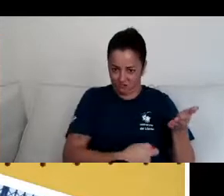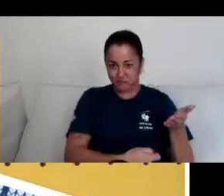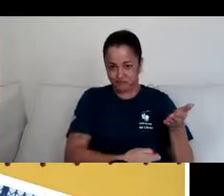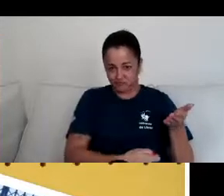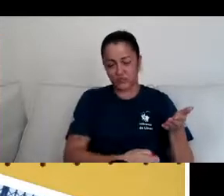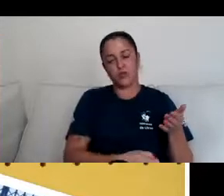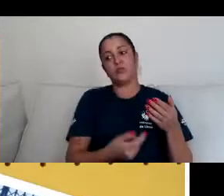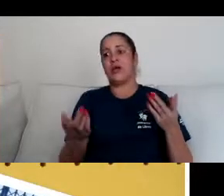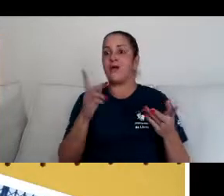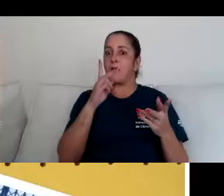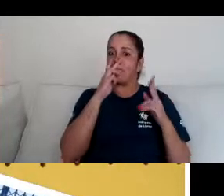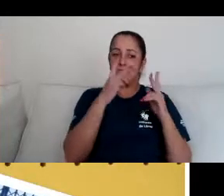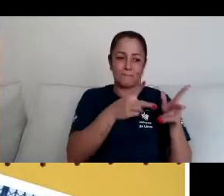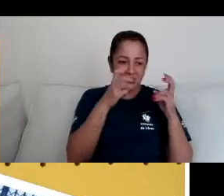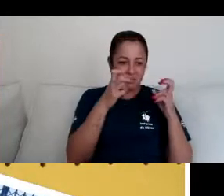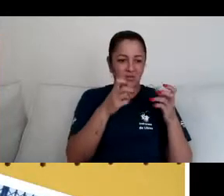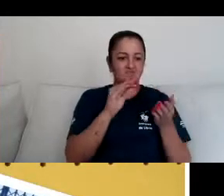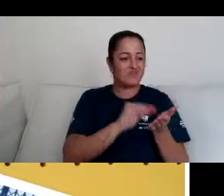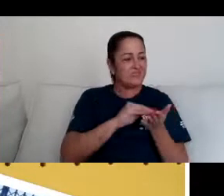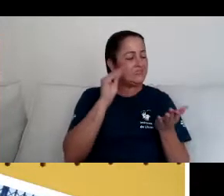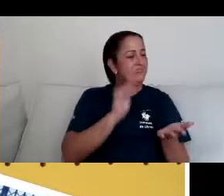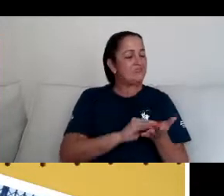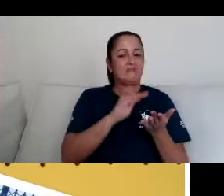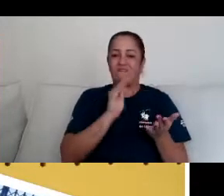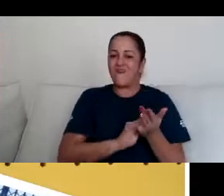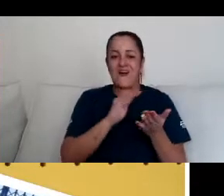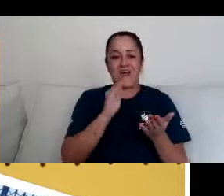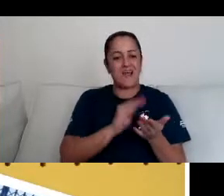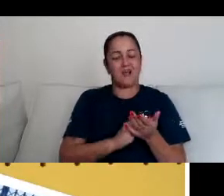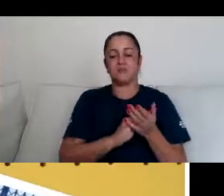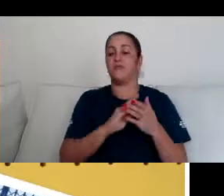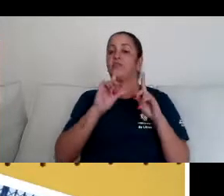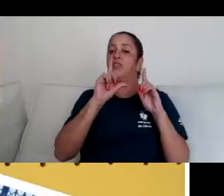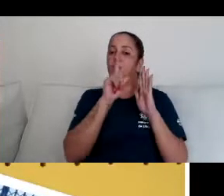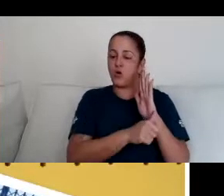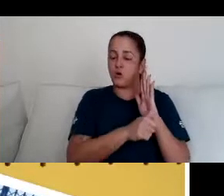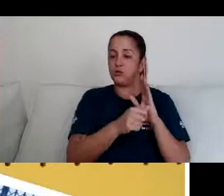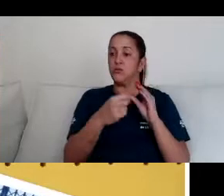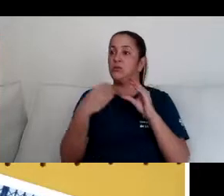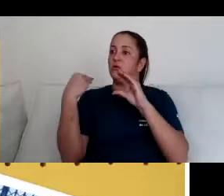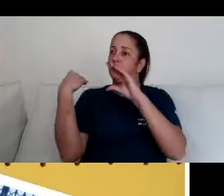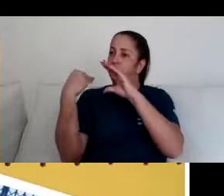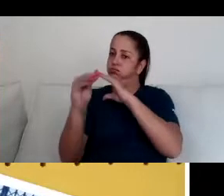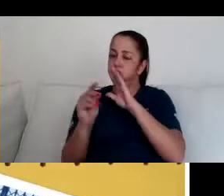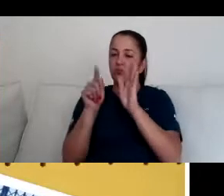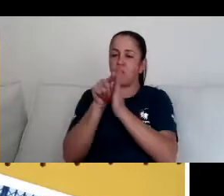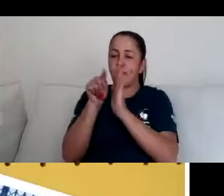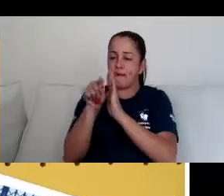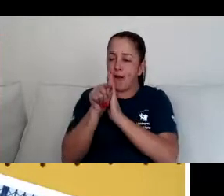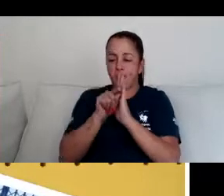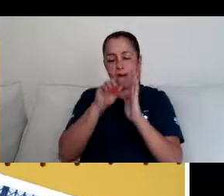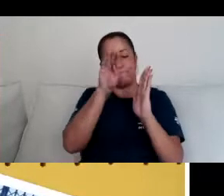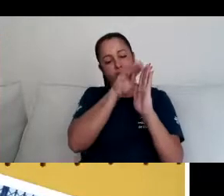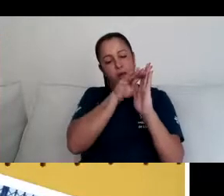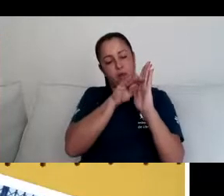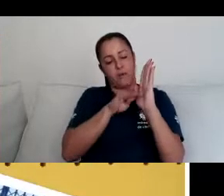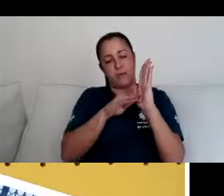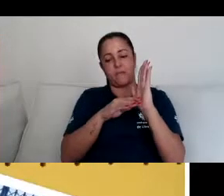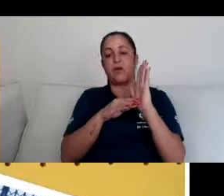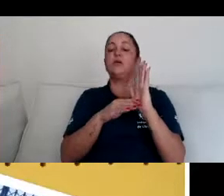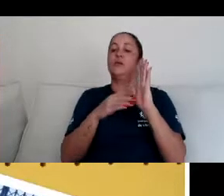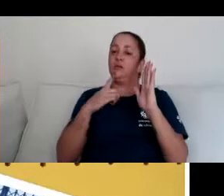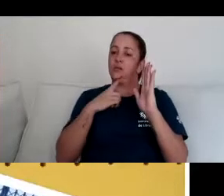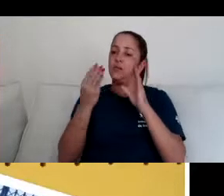escassez. Após isso, enviamos um questionário para as bibliotecas buscando entender o que pensavam os profissionais